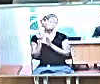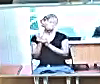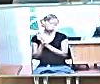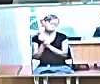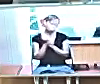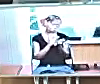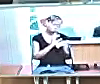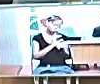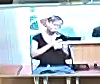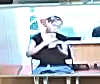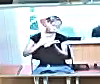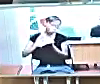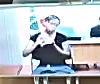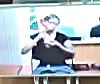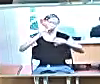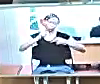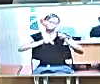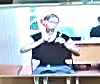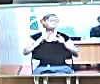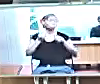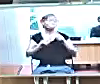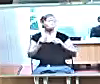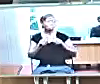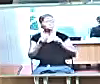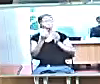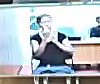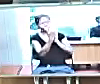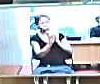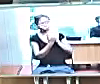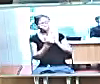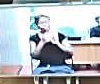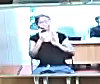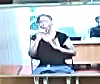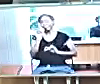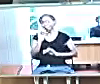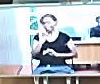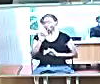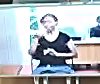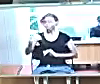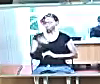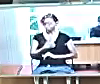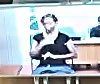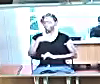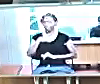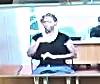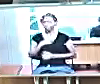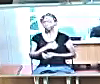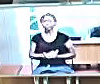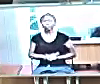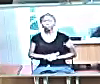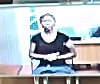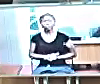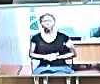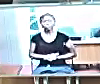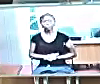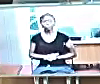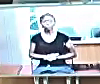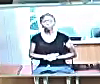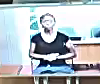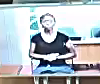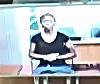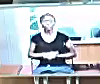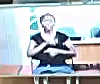dos dados que envolvem aí essa essa situação fiscal que a gente tem enfrentado bom é esse